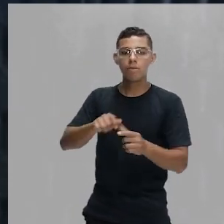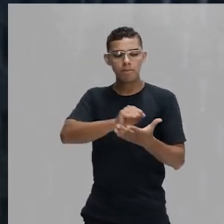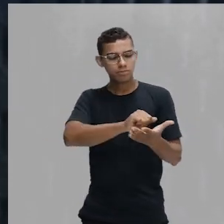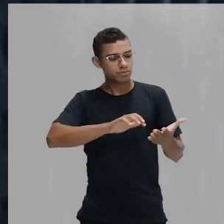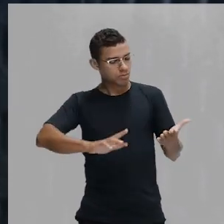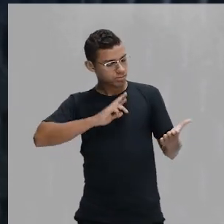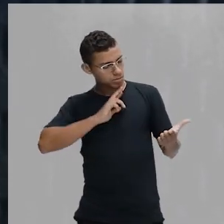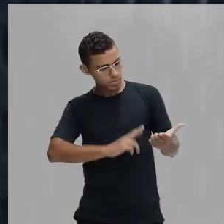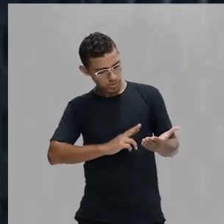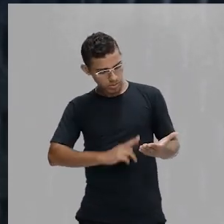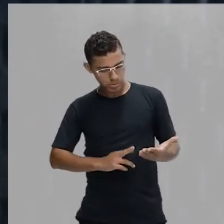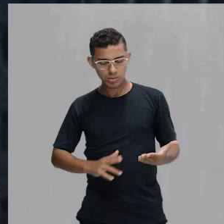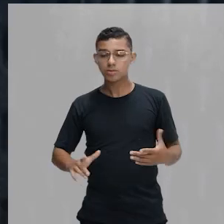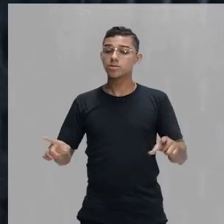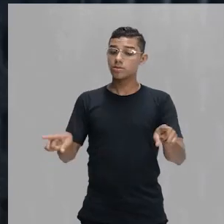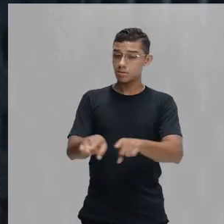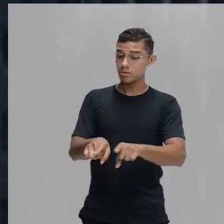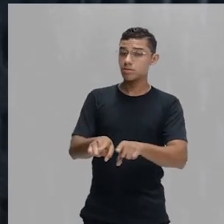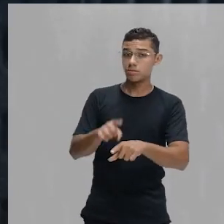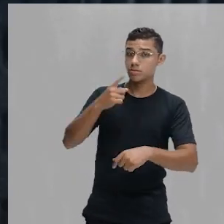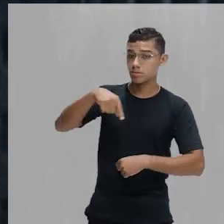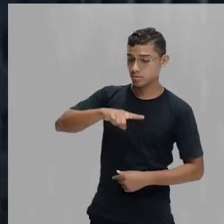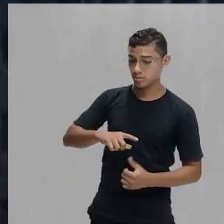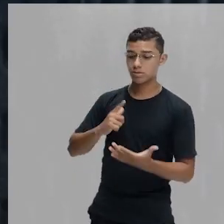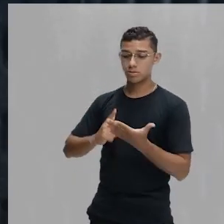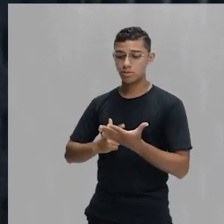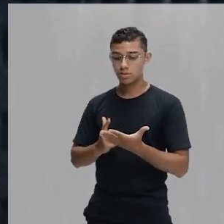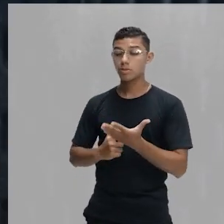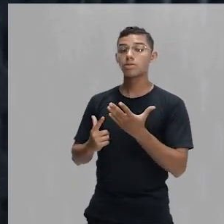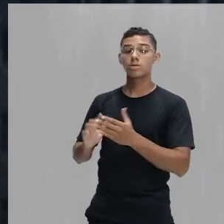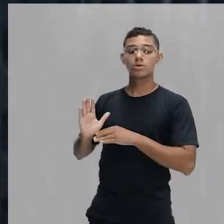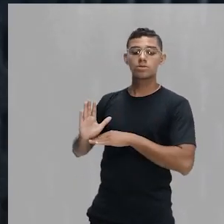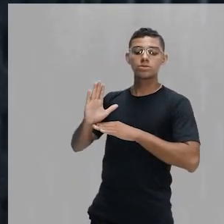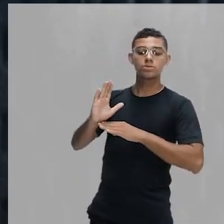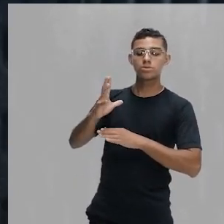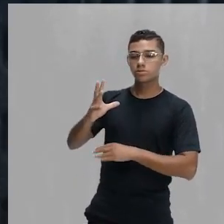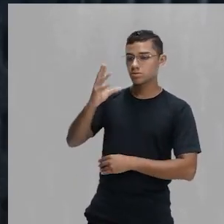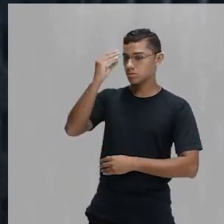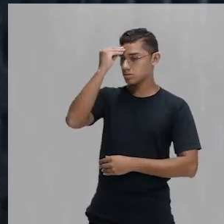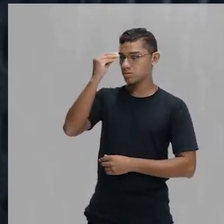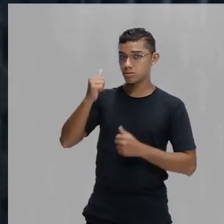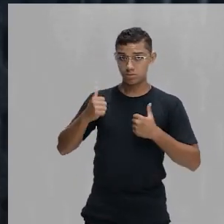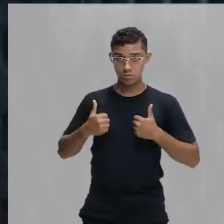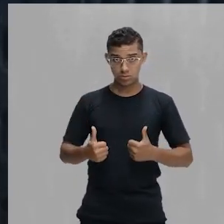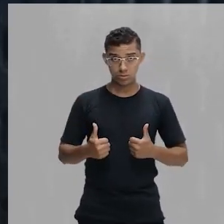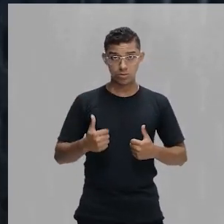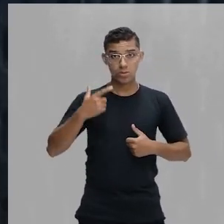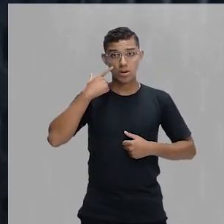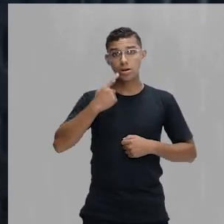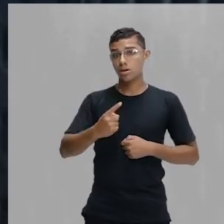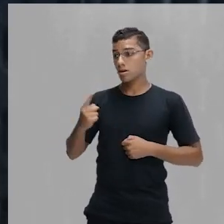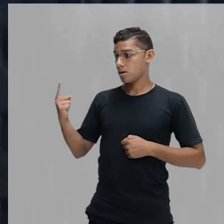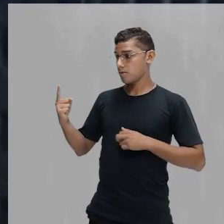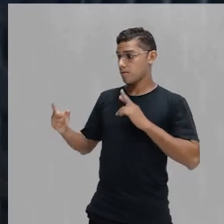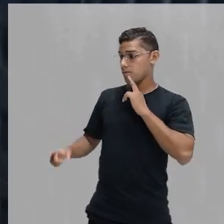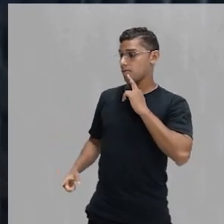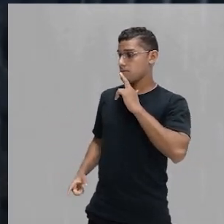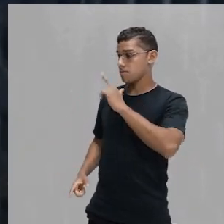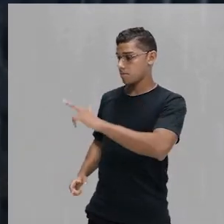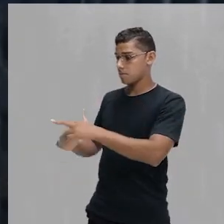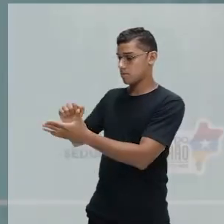questões para serem respondidas, né? E outros materiais de apoio, tá ok? Então vamos à resolução da questão.